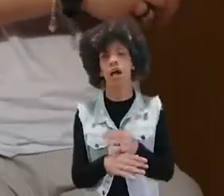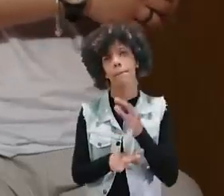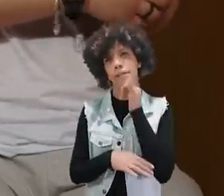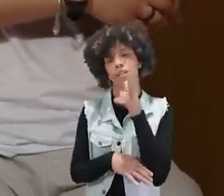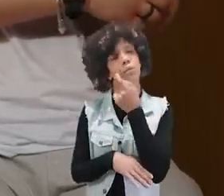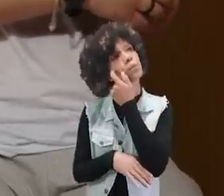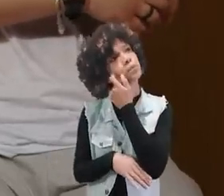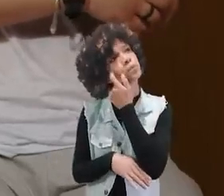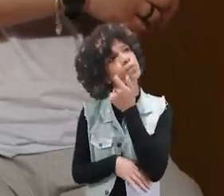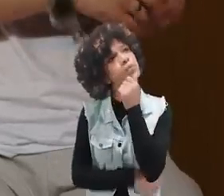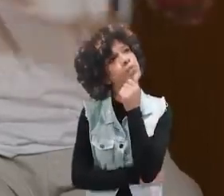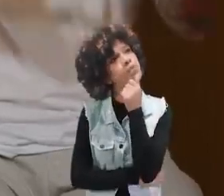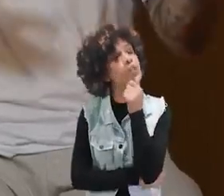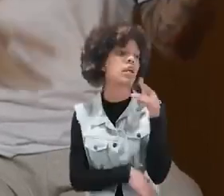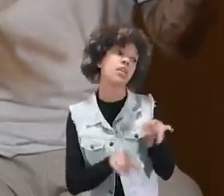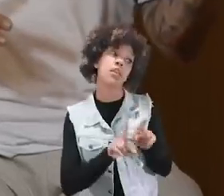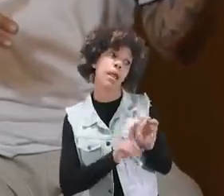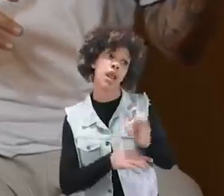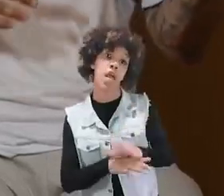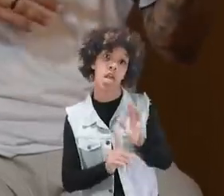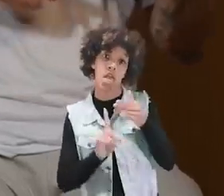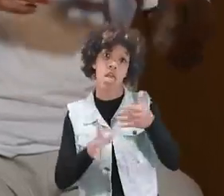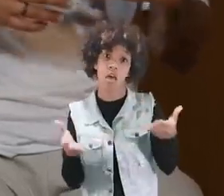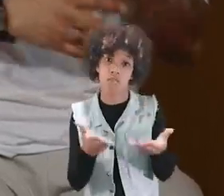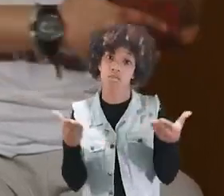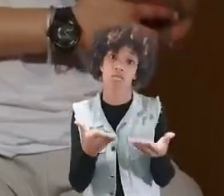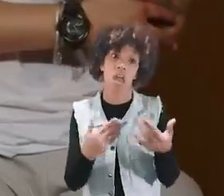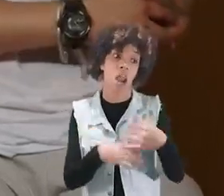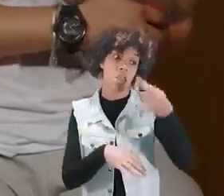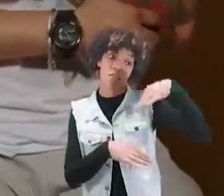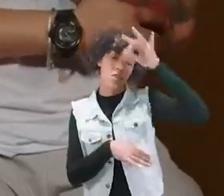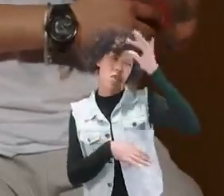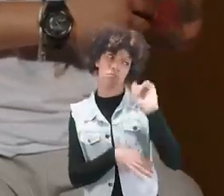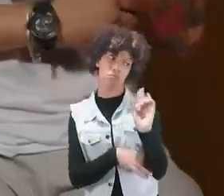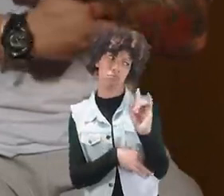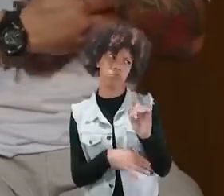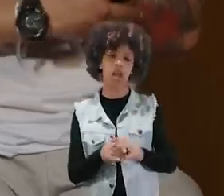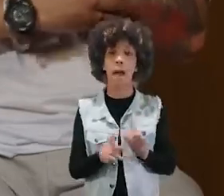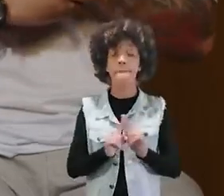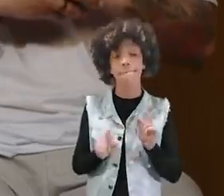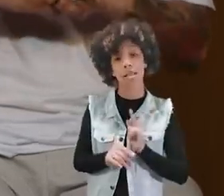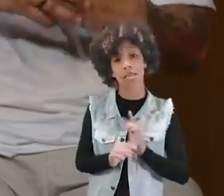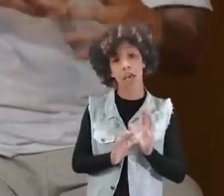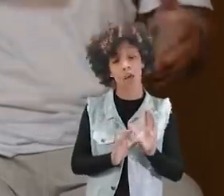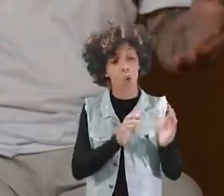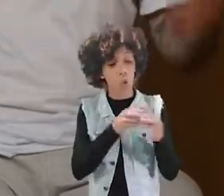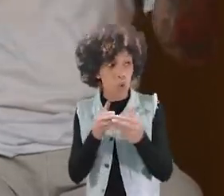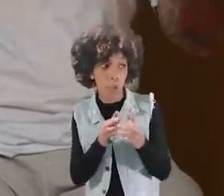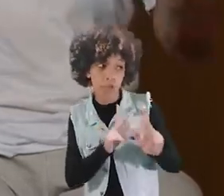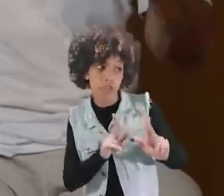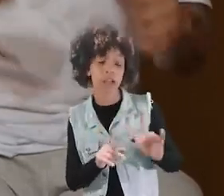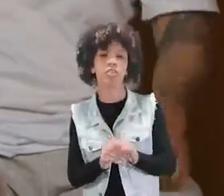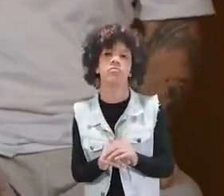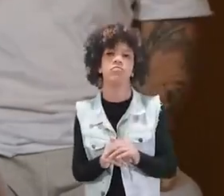não por exemplo e também na enfatizar dizer que também a gente era Santo né mas é uma geração diferente que